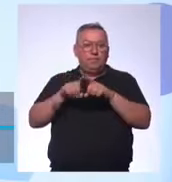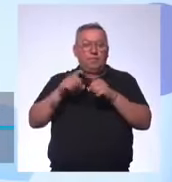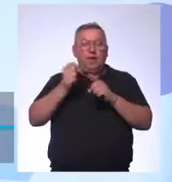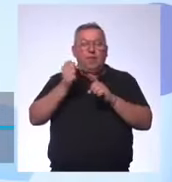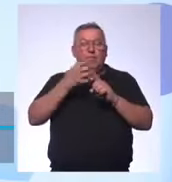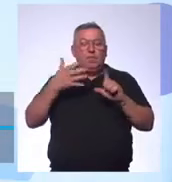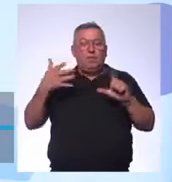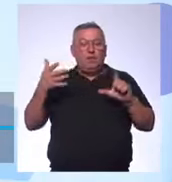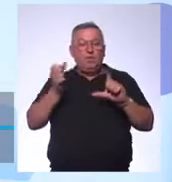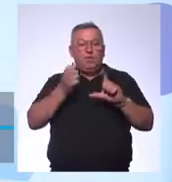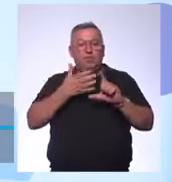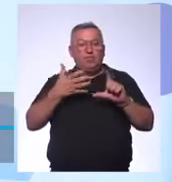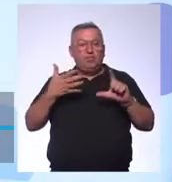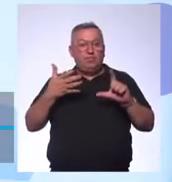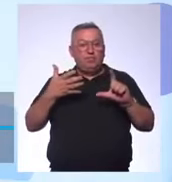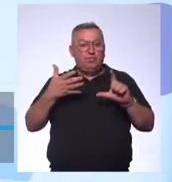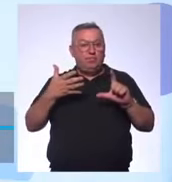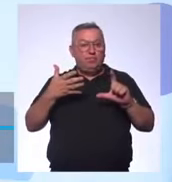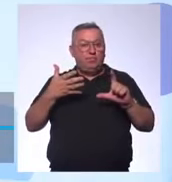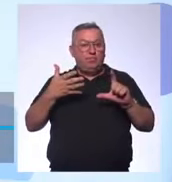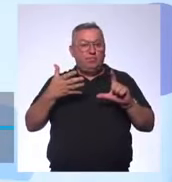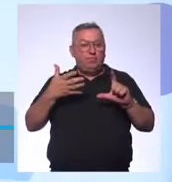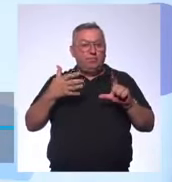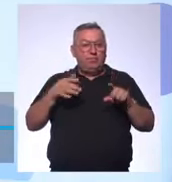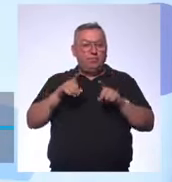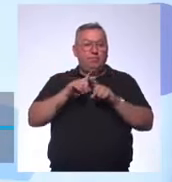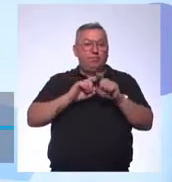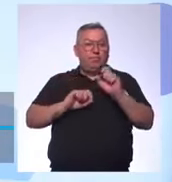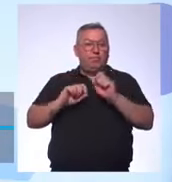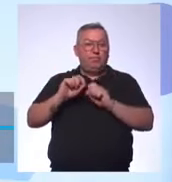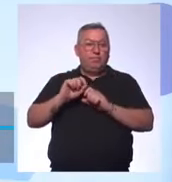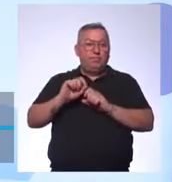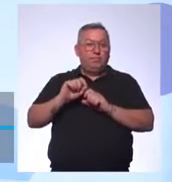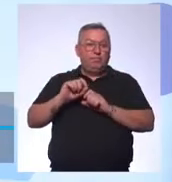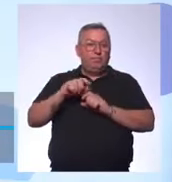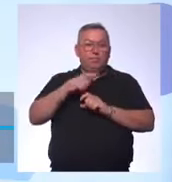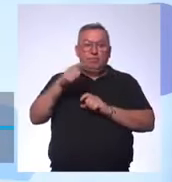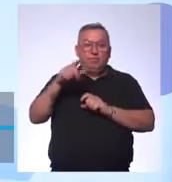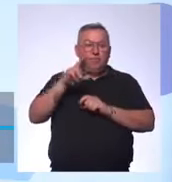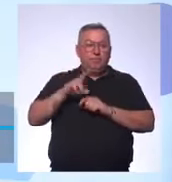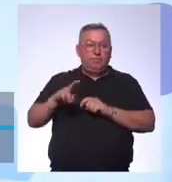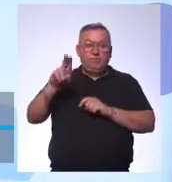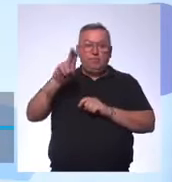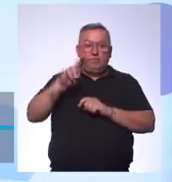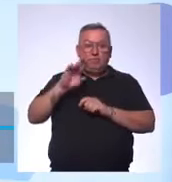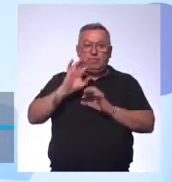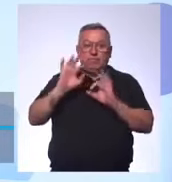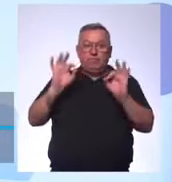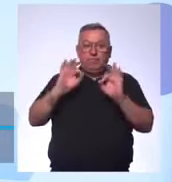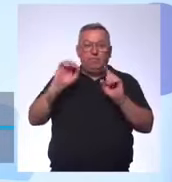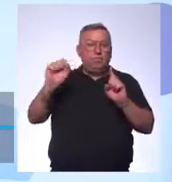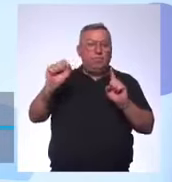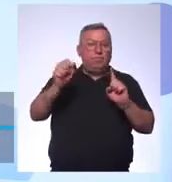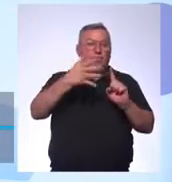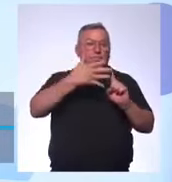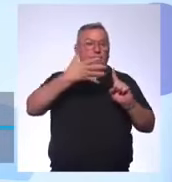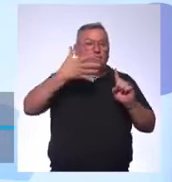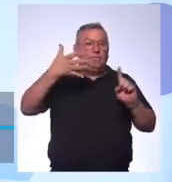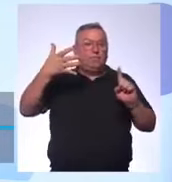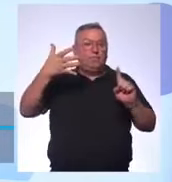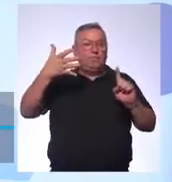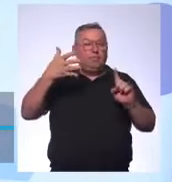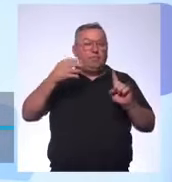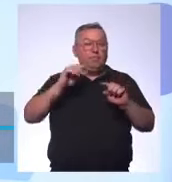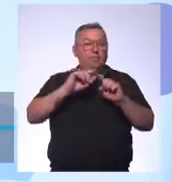mídia. Essa é a 5, né? E não foi utilizado nenhuma mídia. Né? Eles mesmos